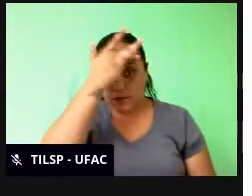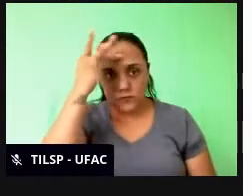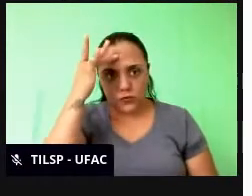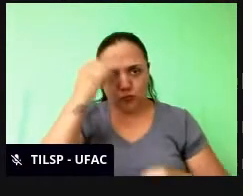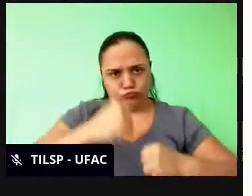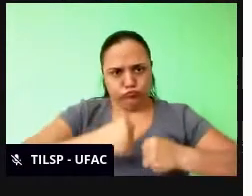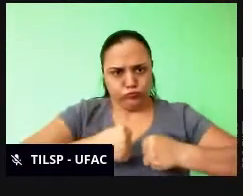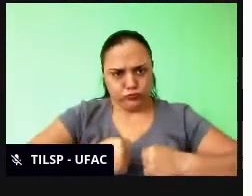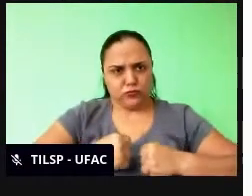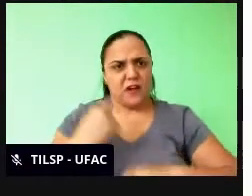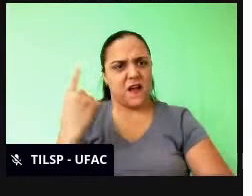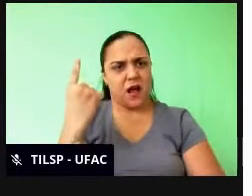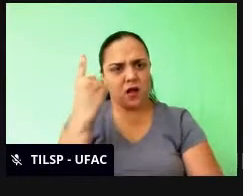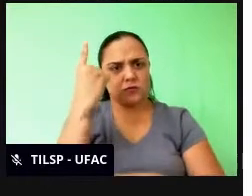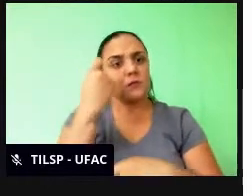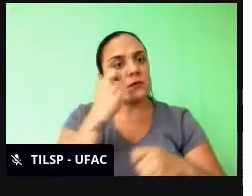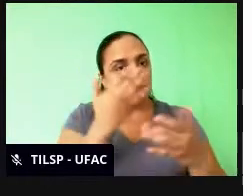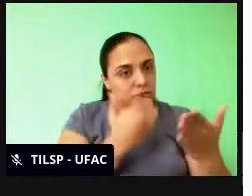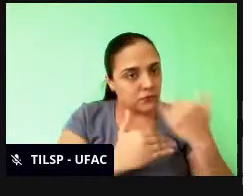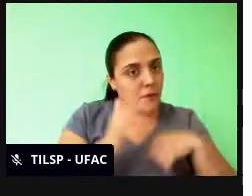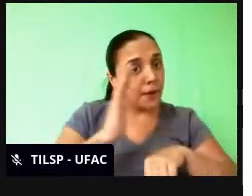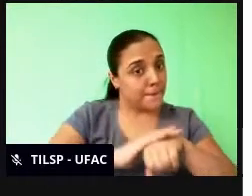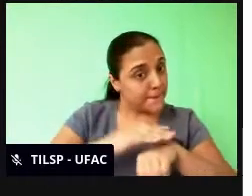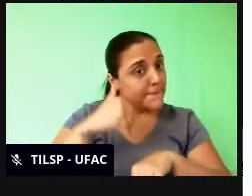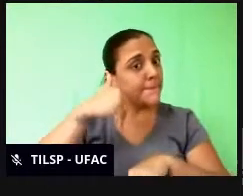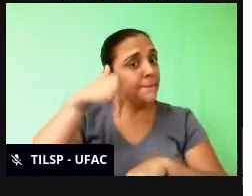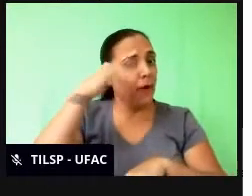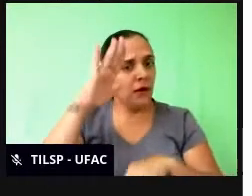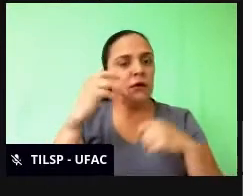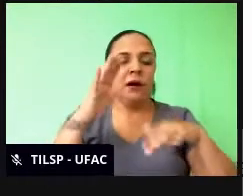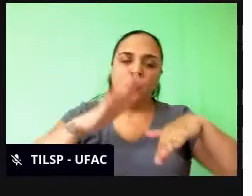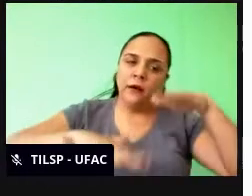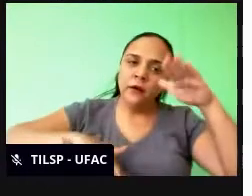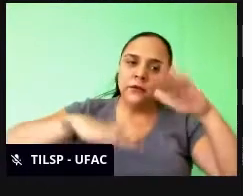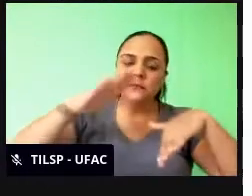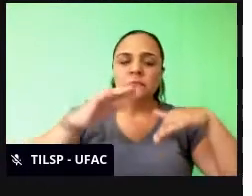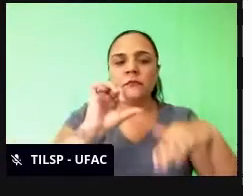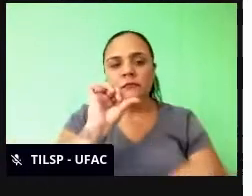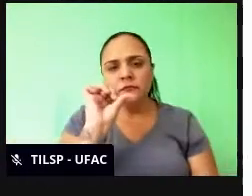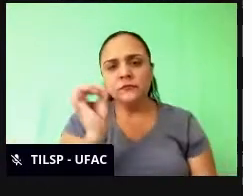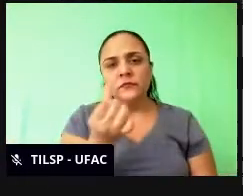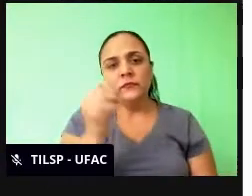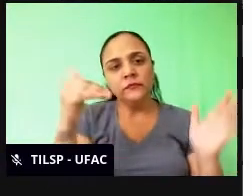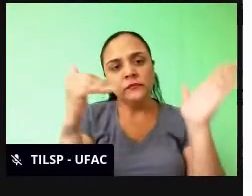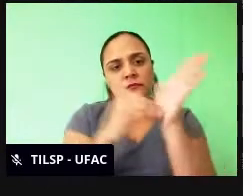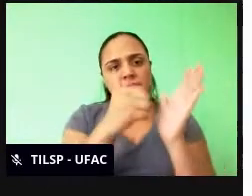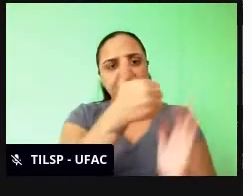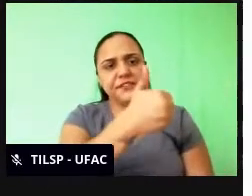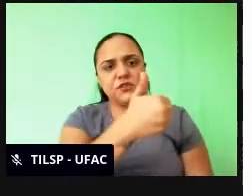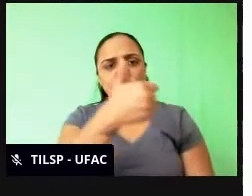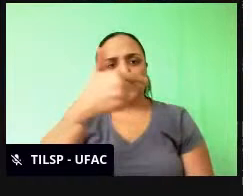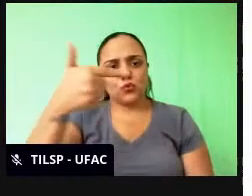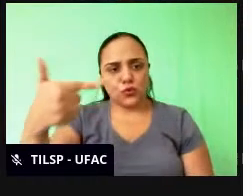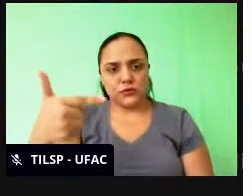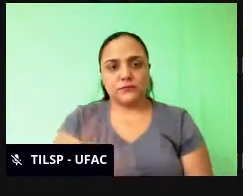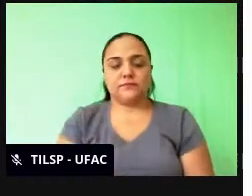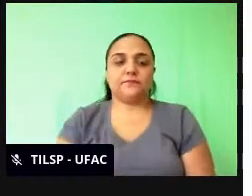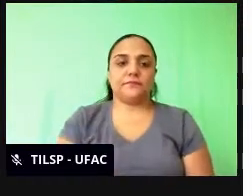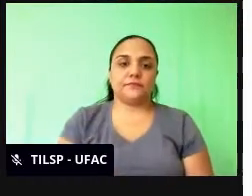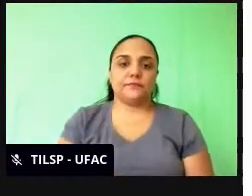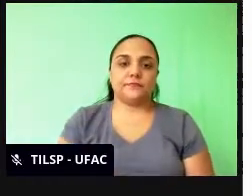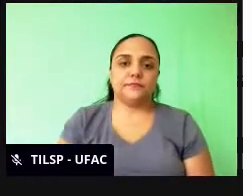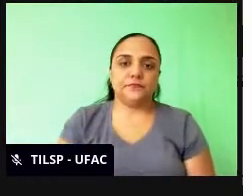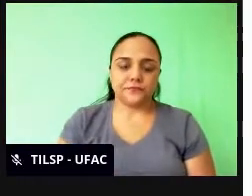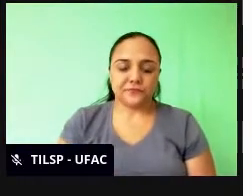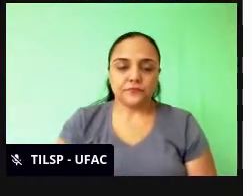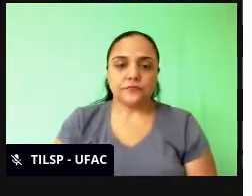a necessidade energética deles também é maior. Então, ela pode variar de 6.000 a 12.000 quilocalorias por dia.